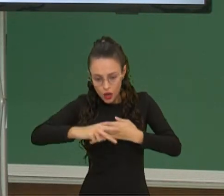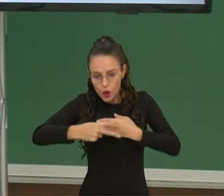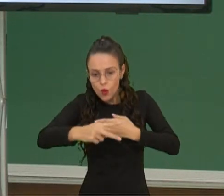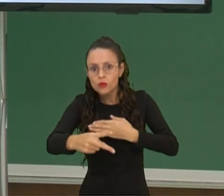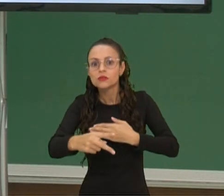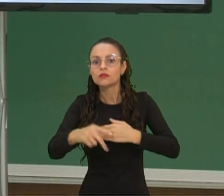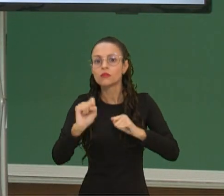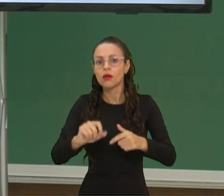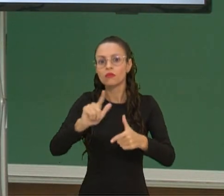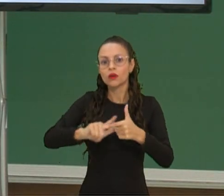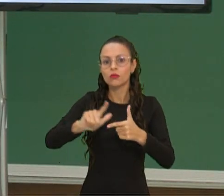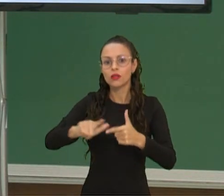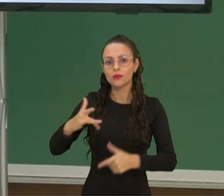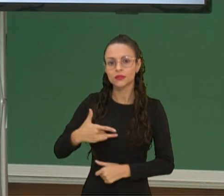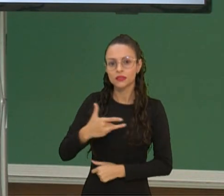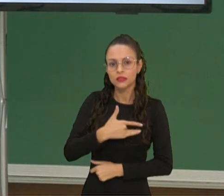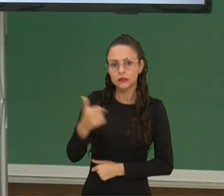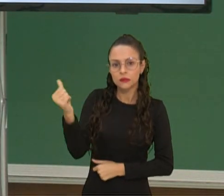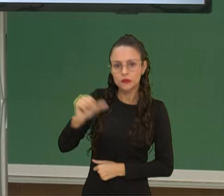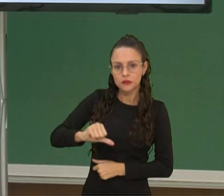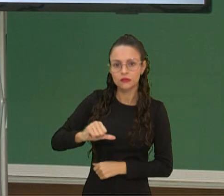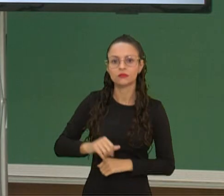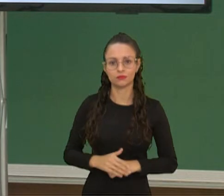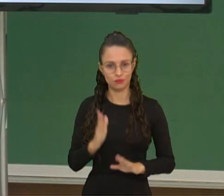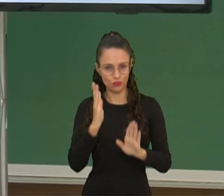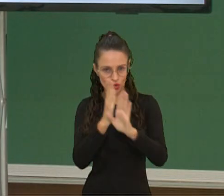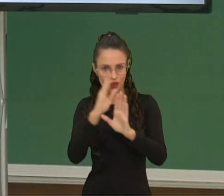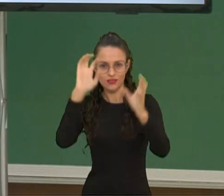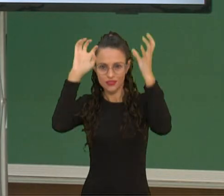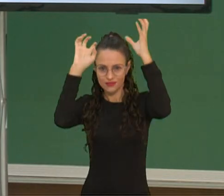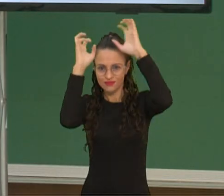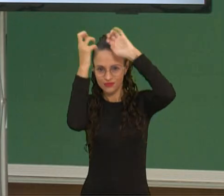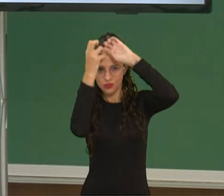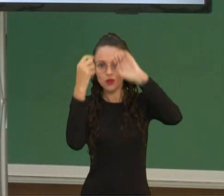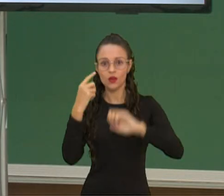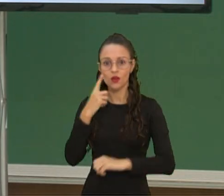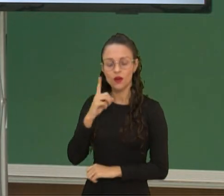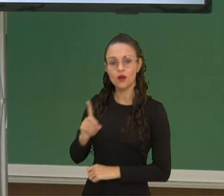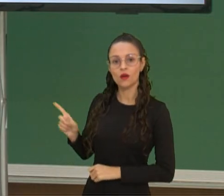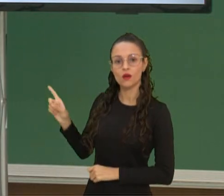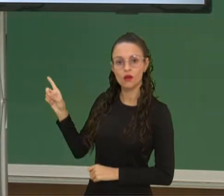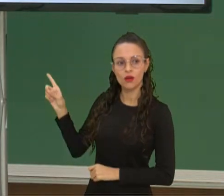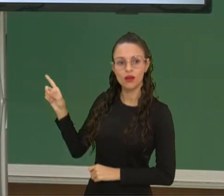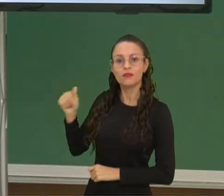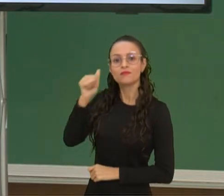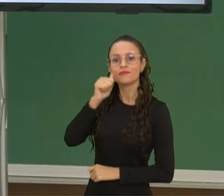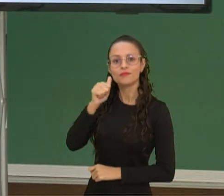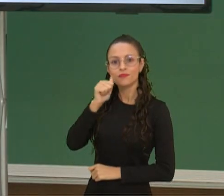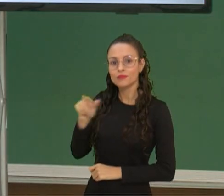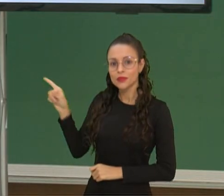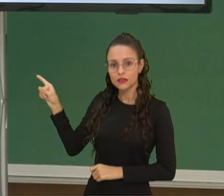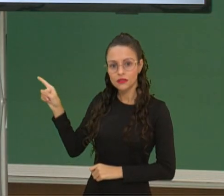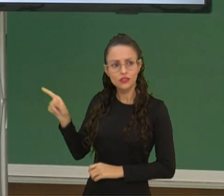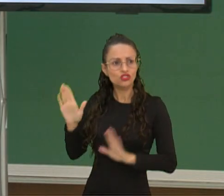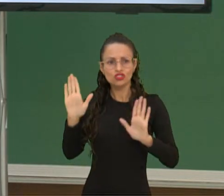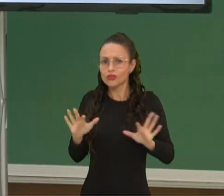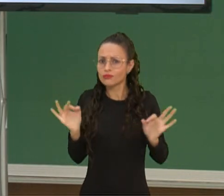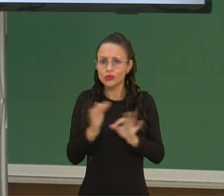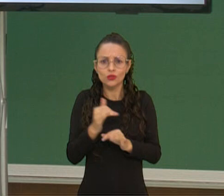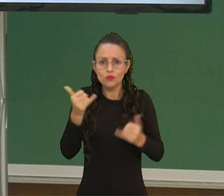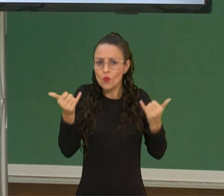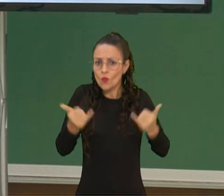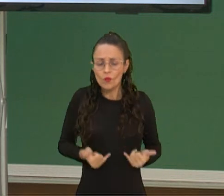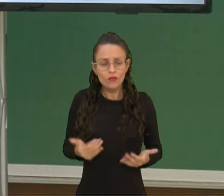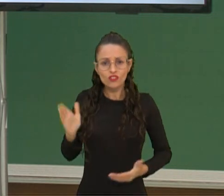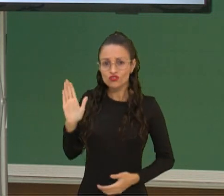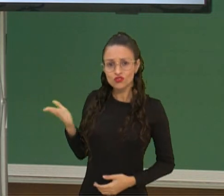deste transtorno olha só né aqui uma uma moça que já era magra já